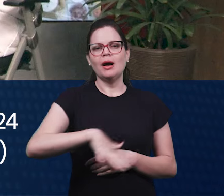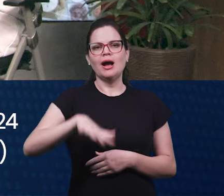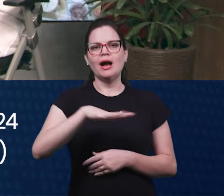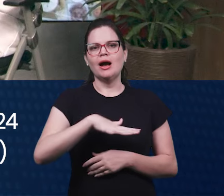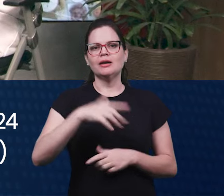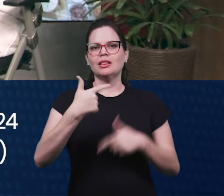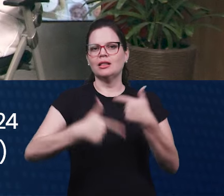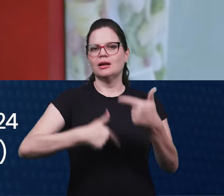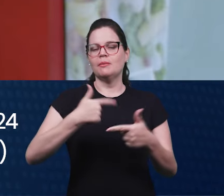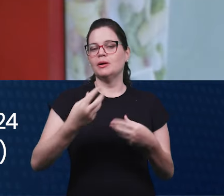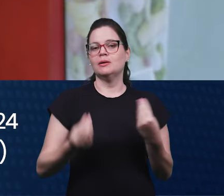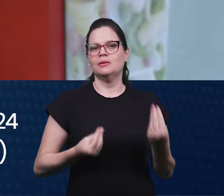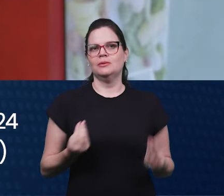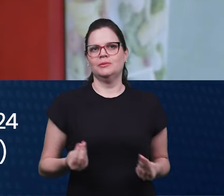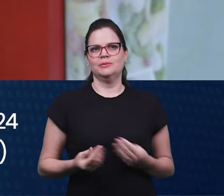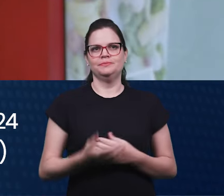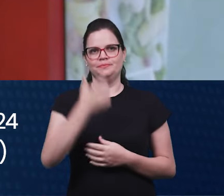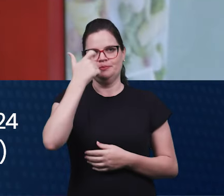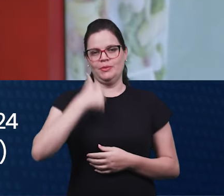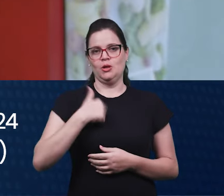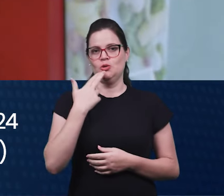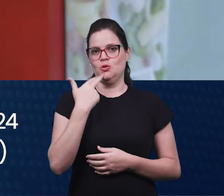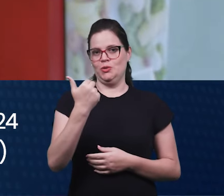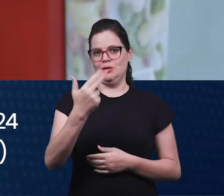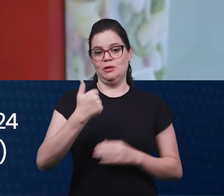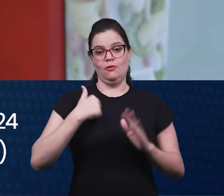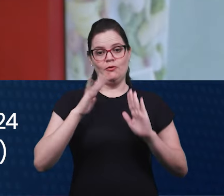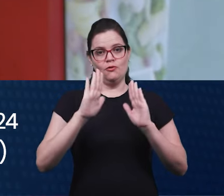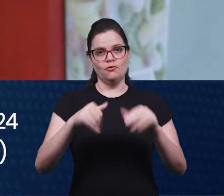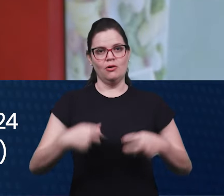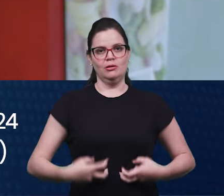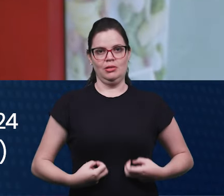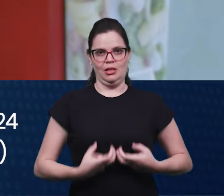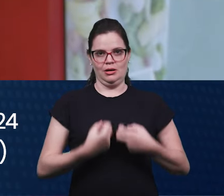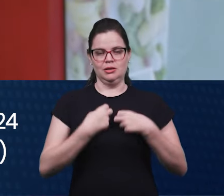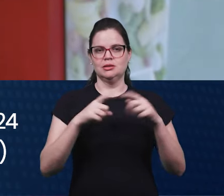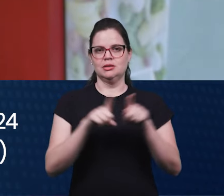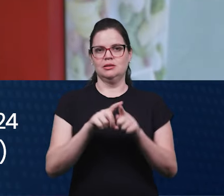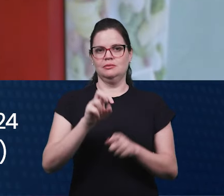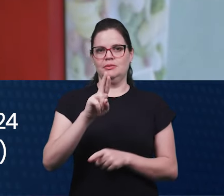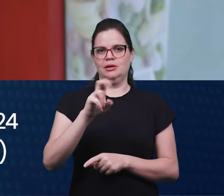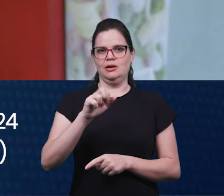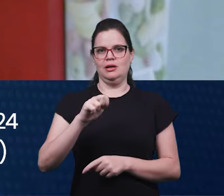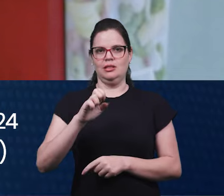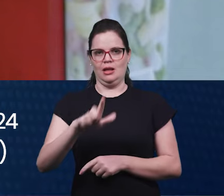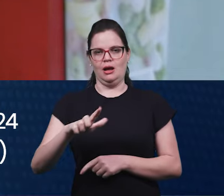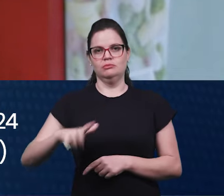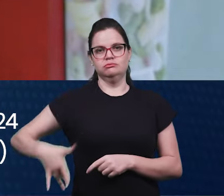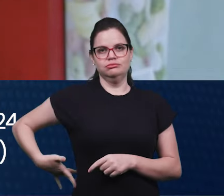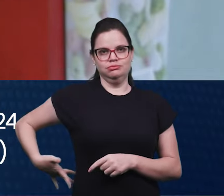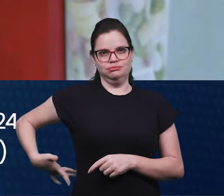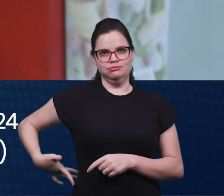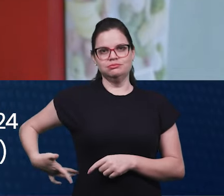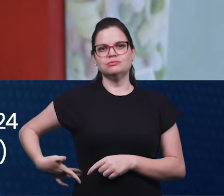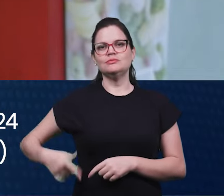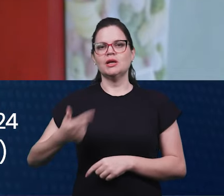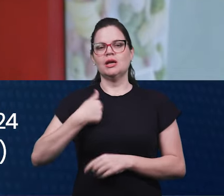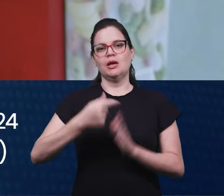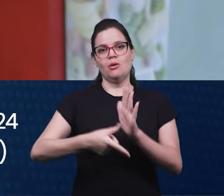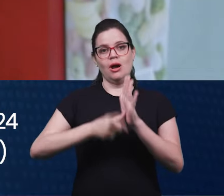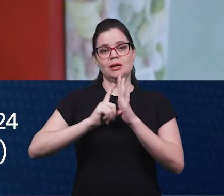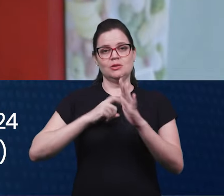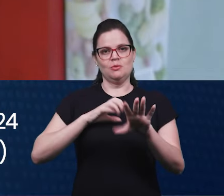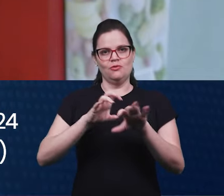de atuação sou nutricionista oncológica e também renal atuo desde desde antes de me